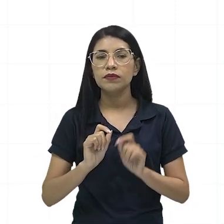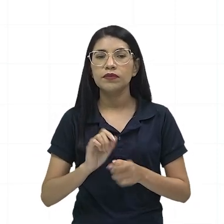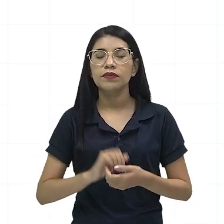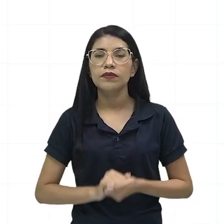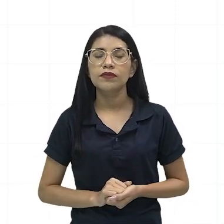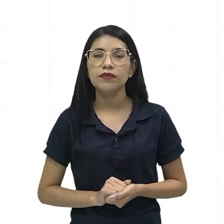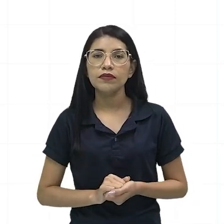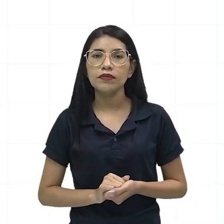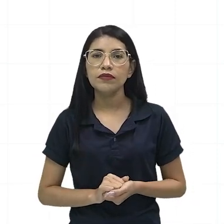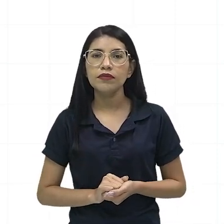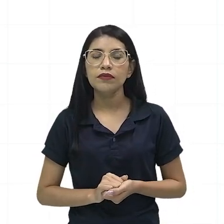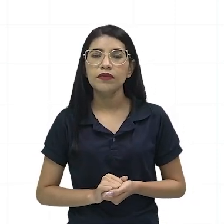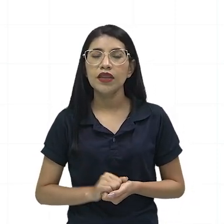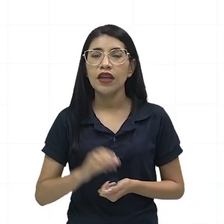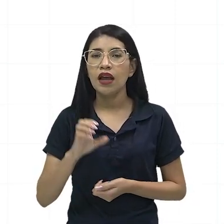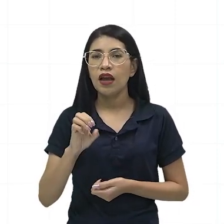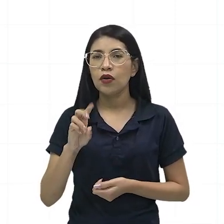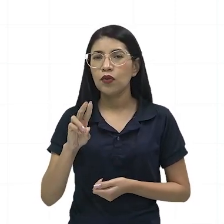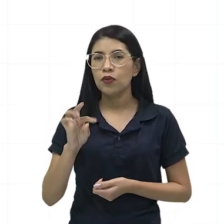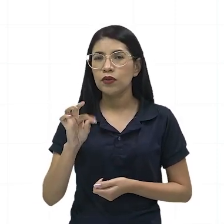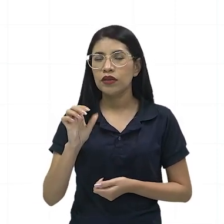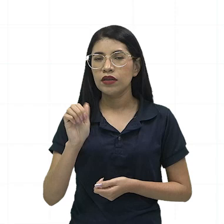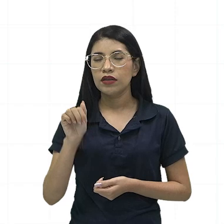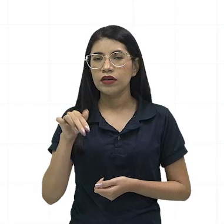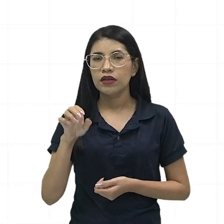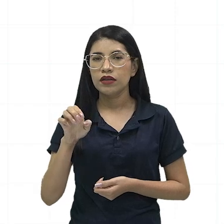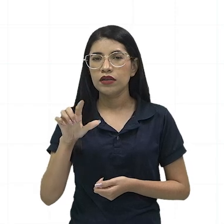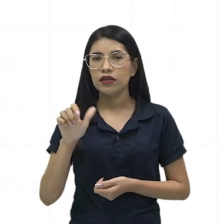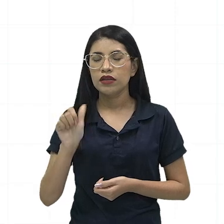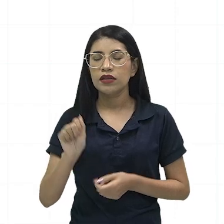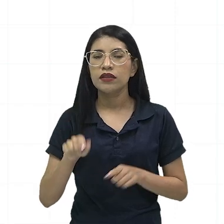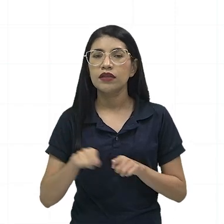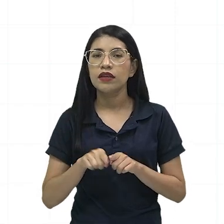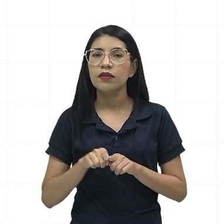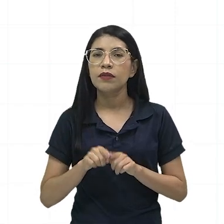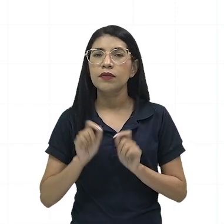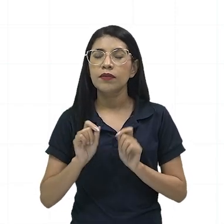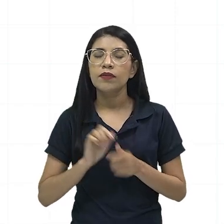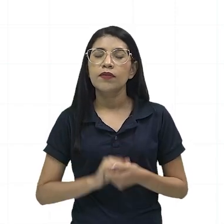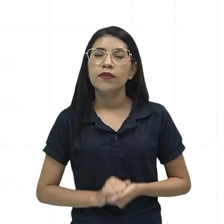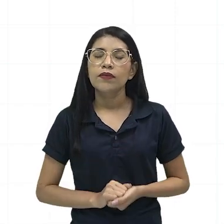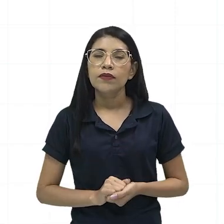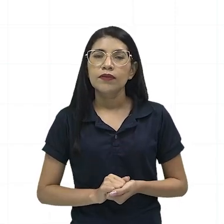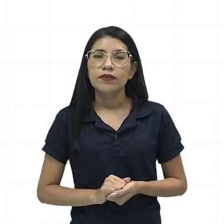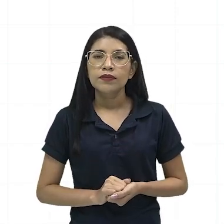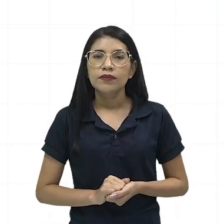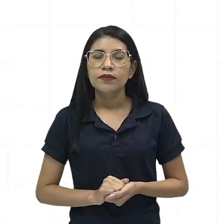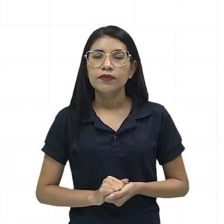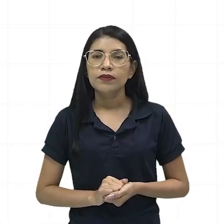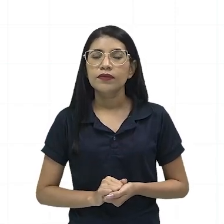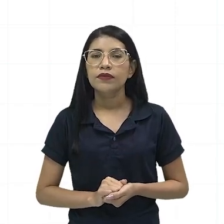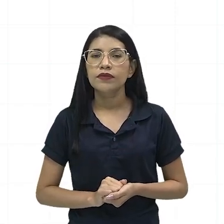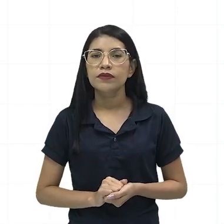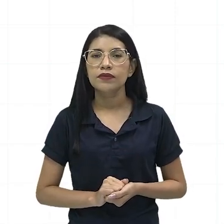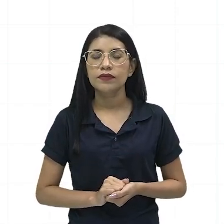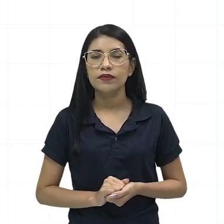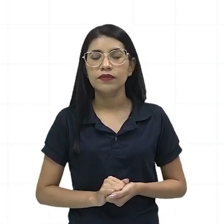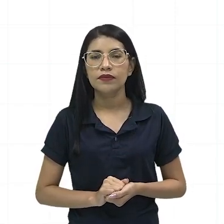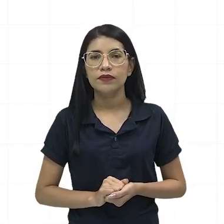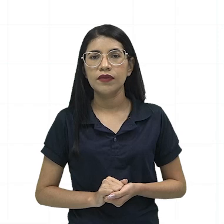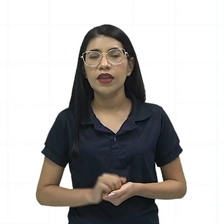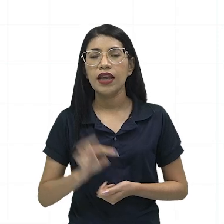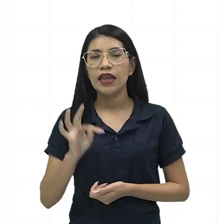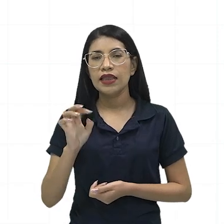da leishmaniose cutânea, também chamada de ferida brava, ou leishmaniose